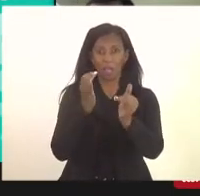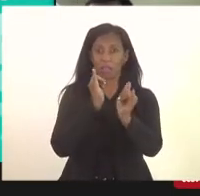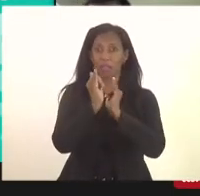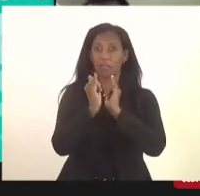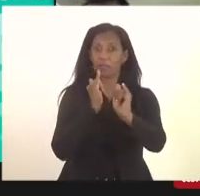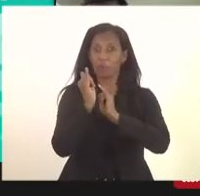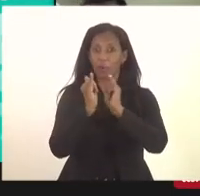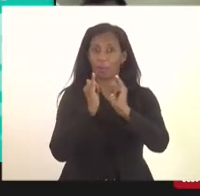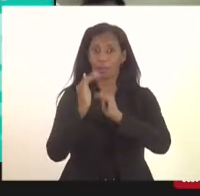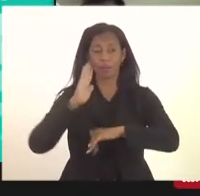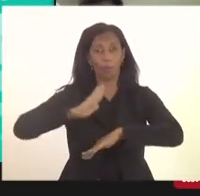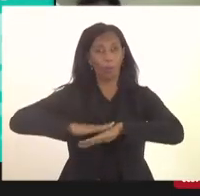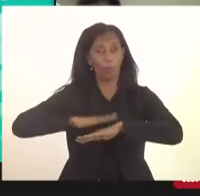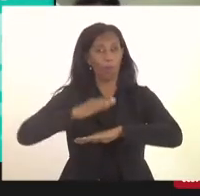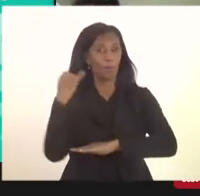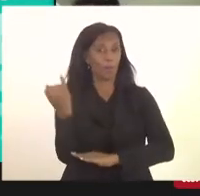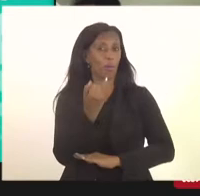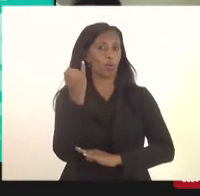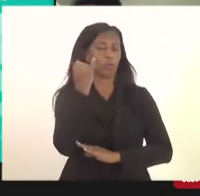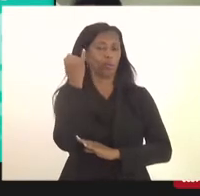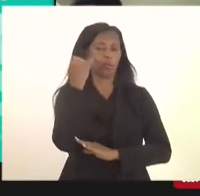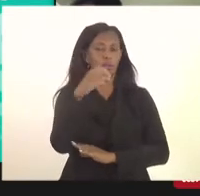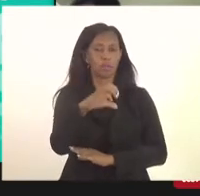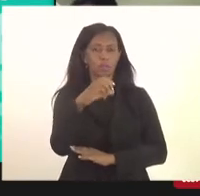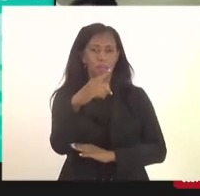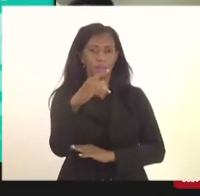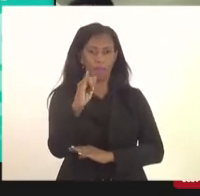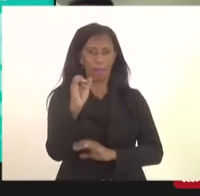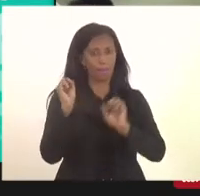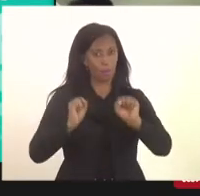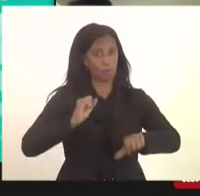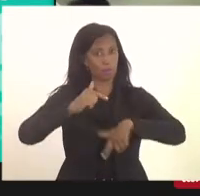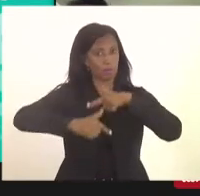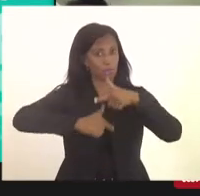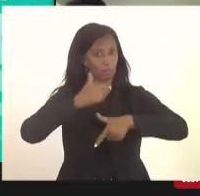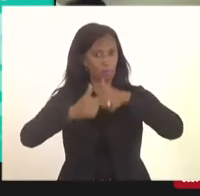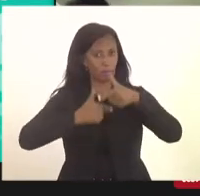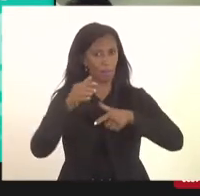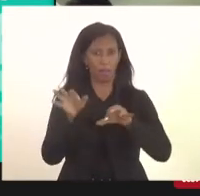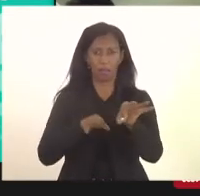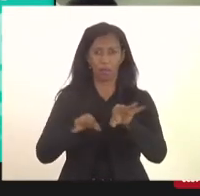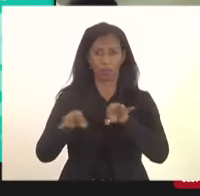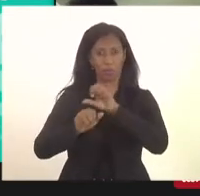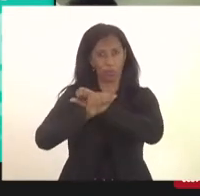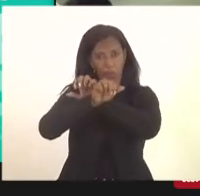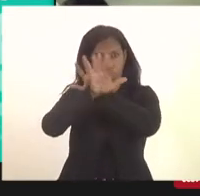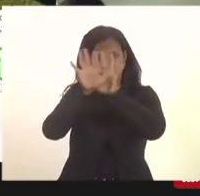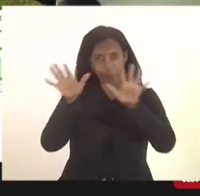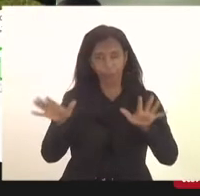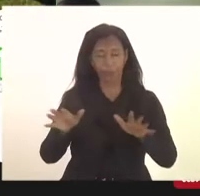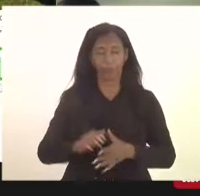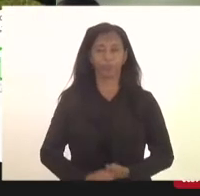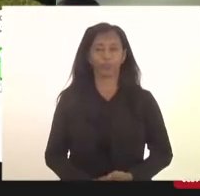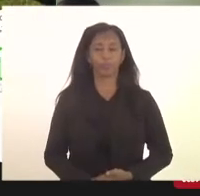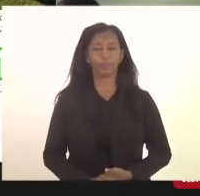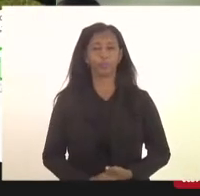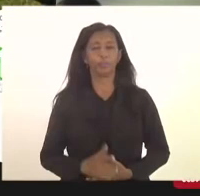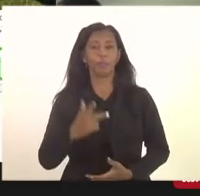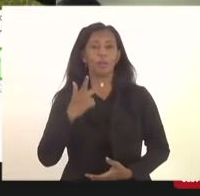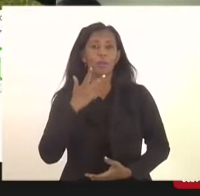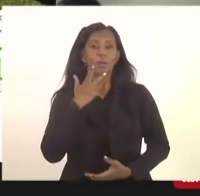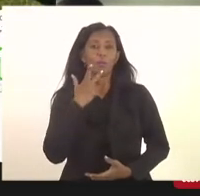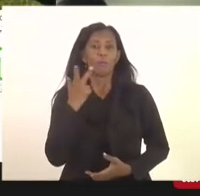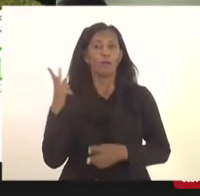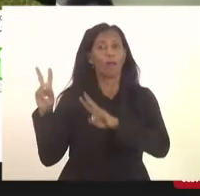informação possível para que a CPI possa trabalhar da melhor maneira possível, né? Então, como eu disse, eu vou começar falando um pouquinho sobre a